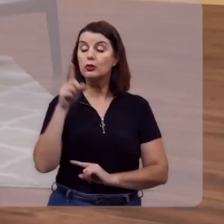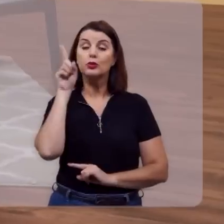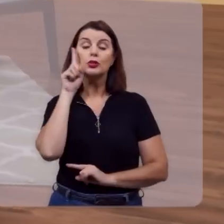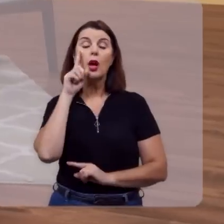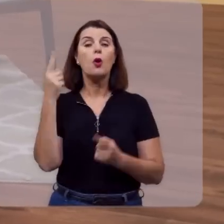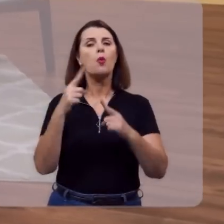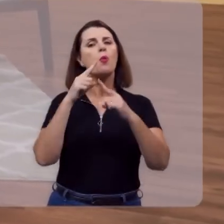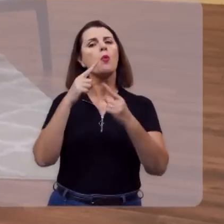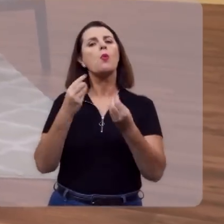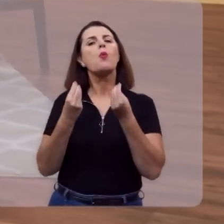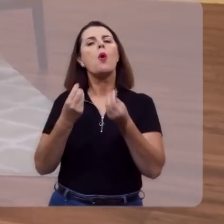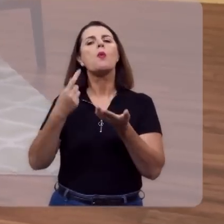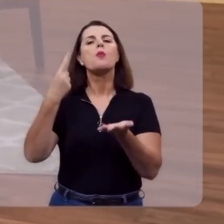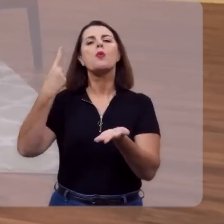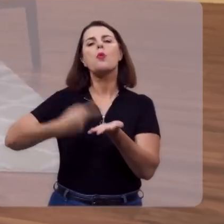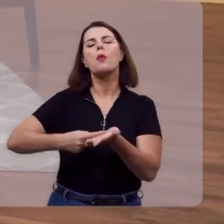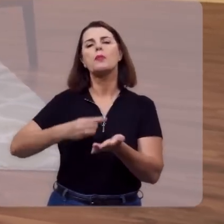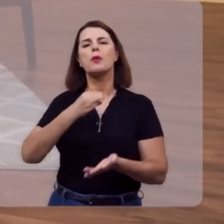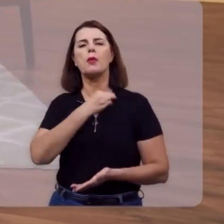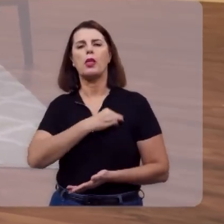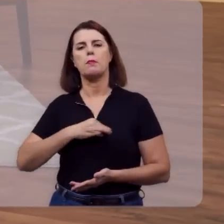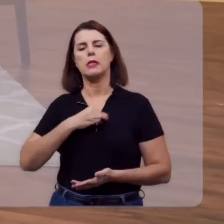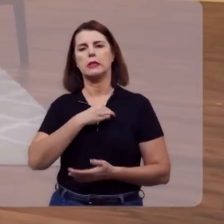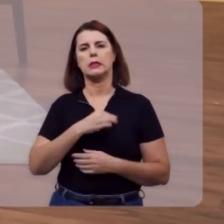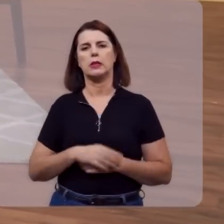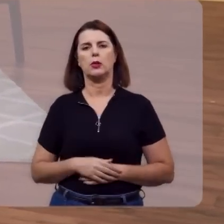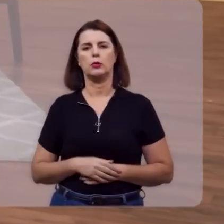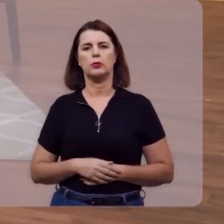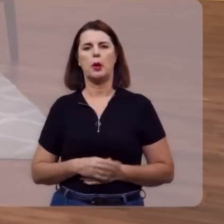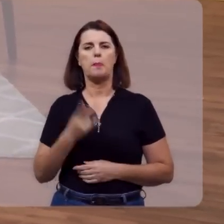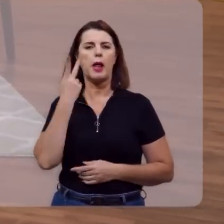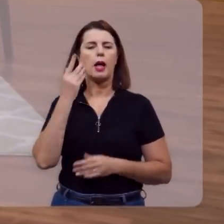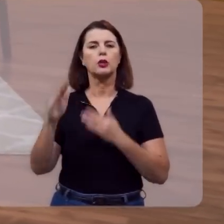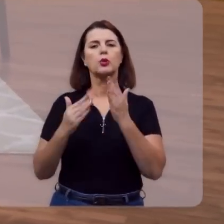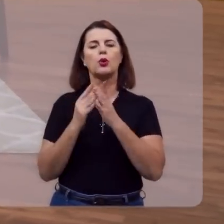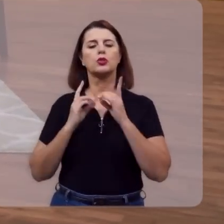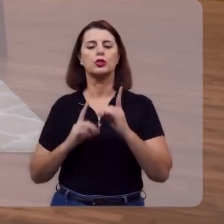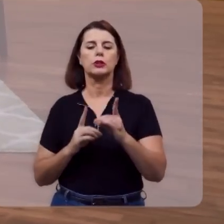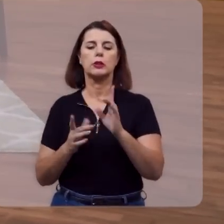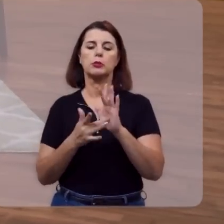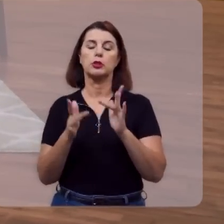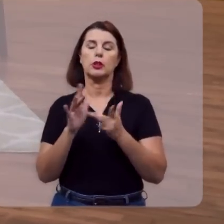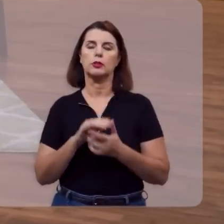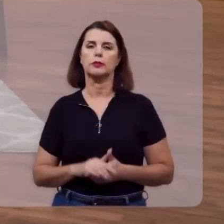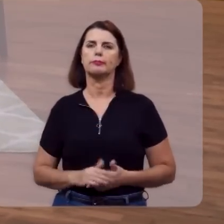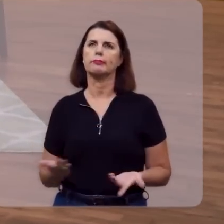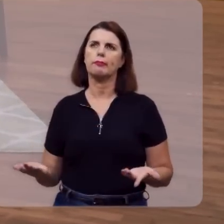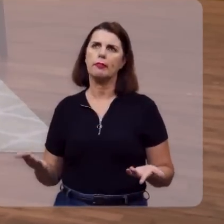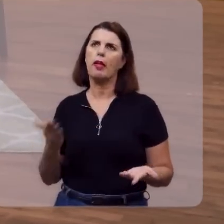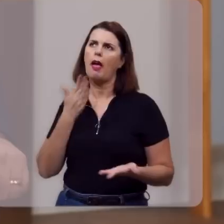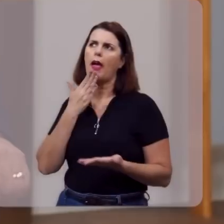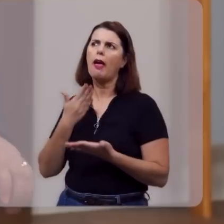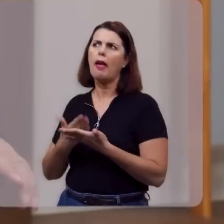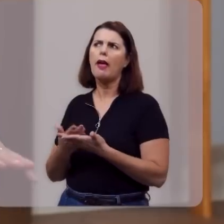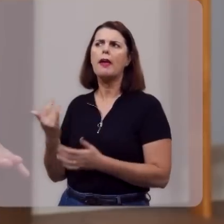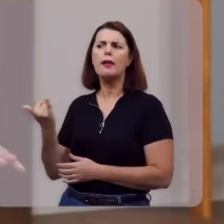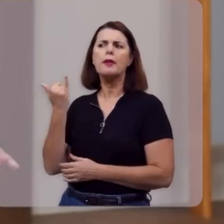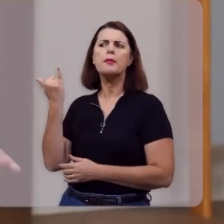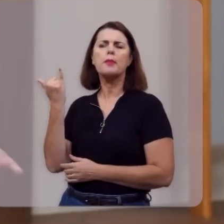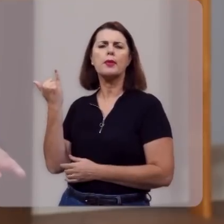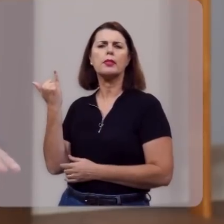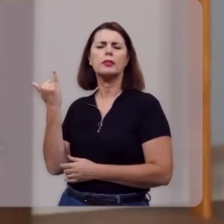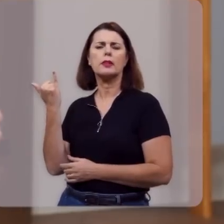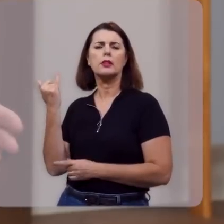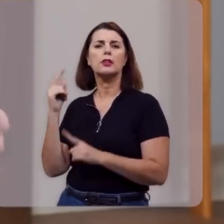esse compromisso da missão para todo discípulo e discípula de Jesus? É extremamente importante,